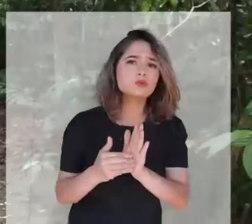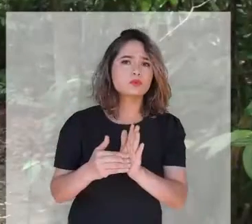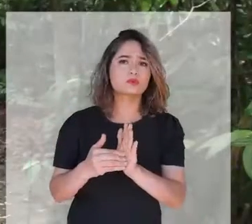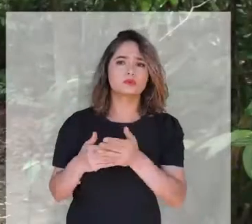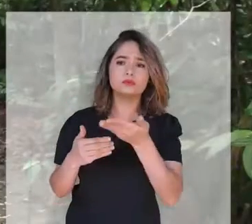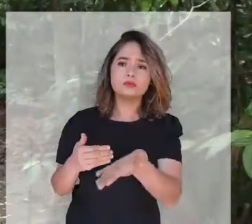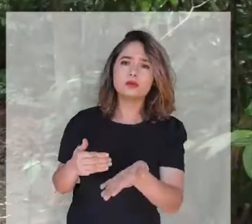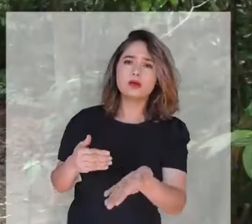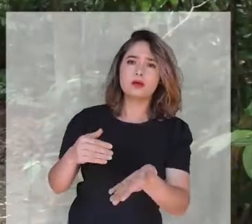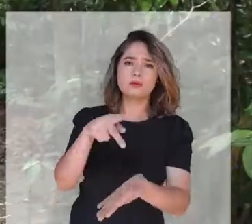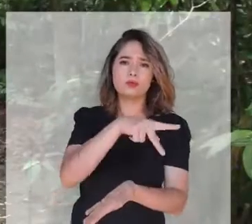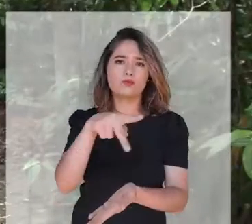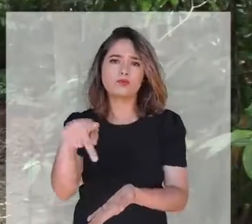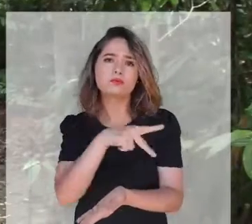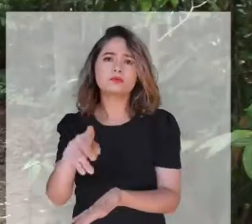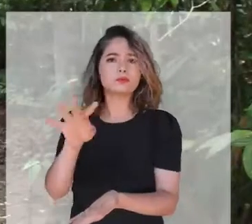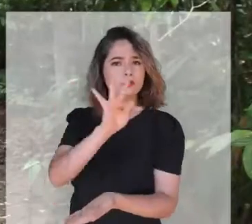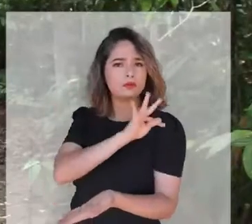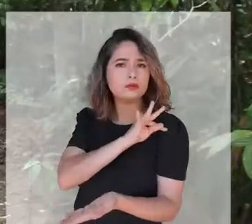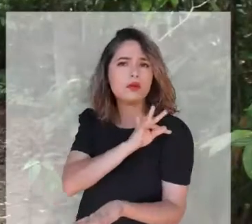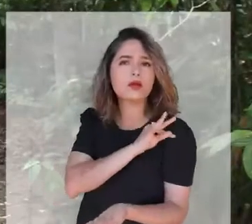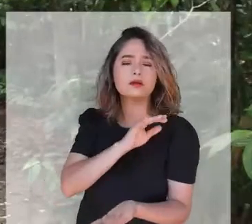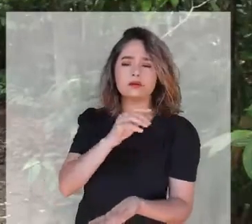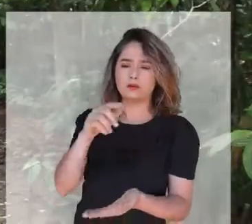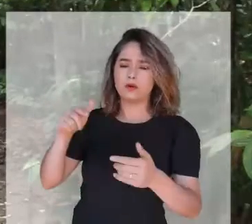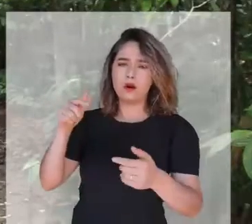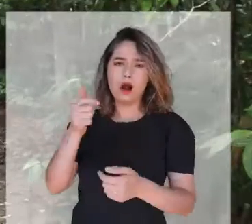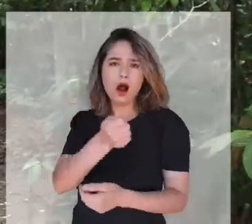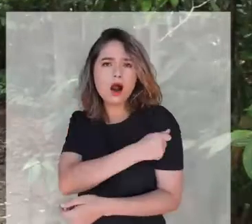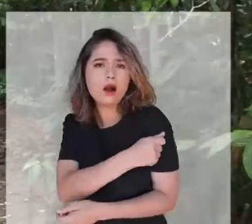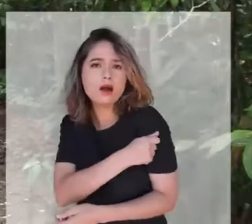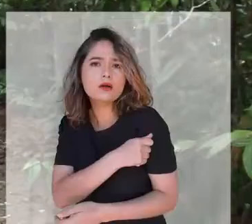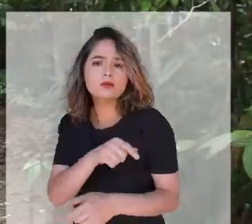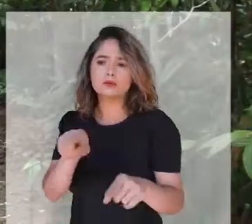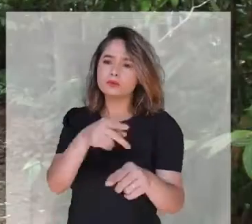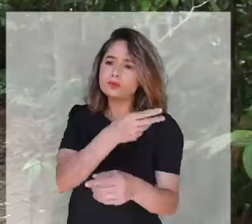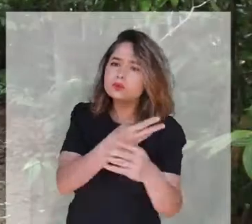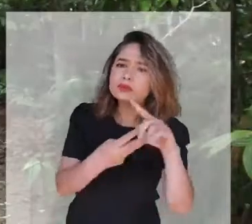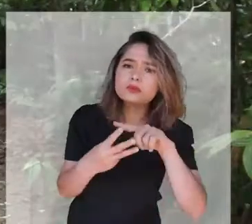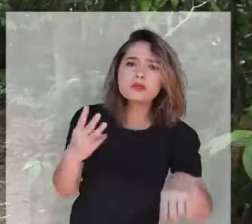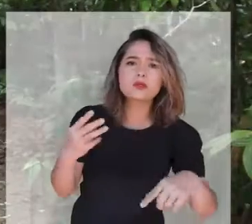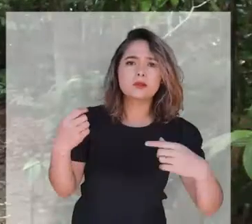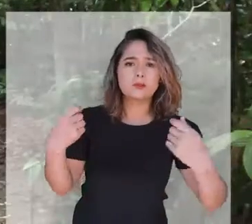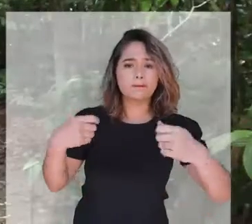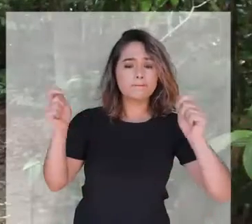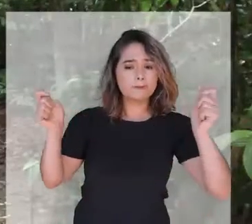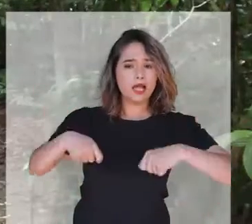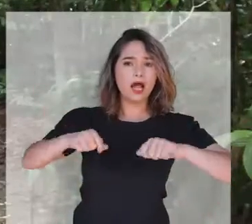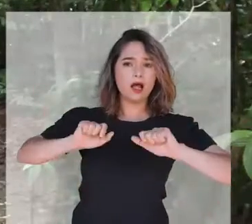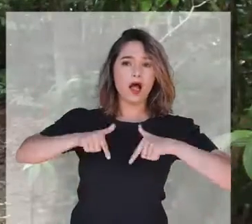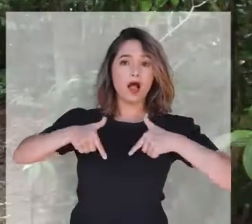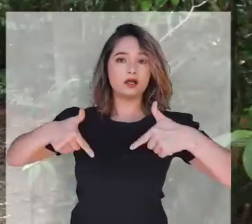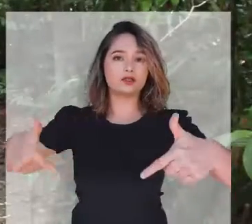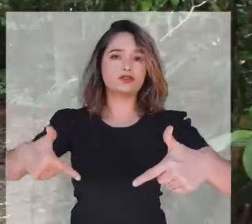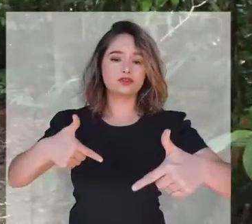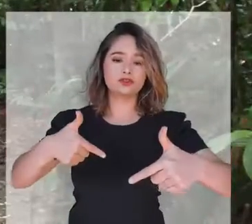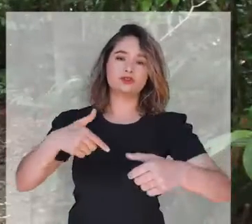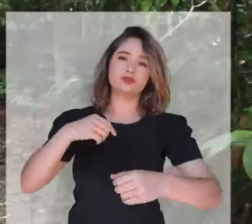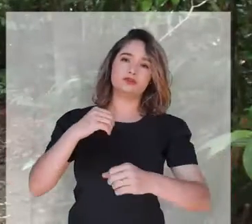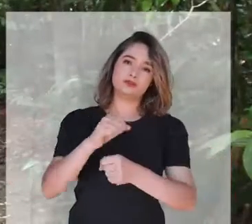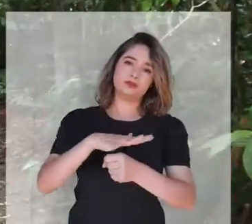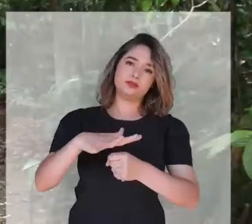consiga institucionalizar, né, as ações de extensão e ampliar as ações de extensão, nós temos